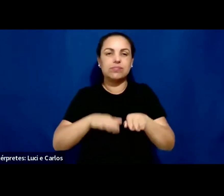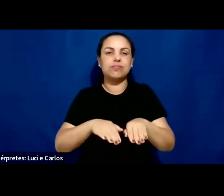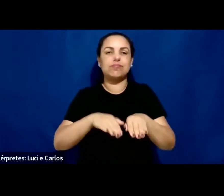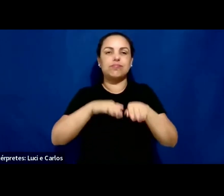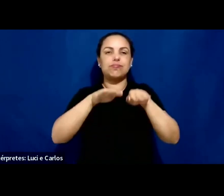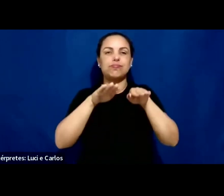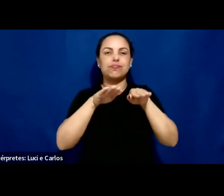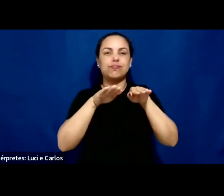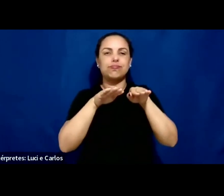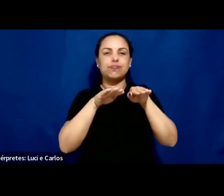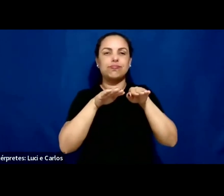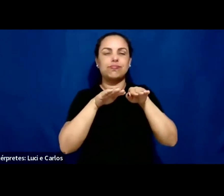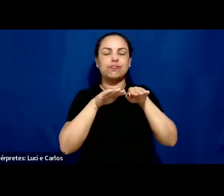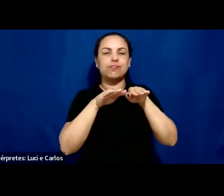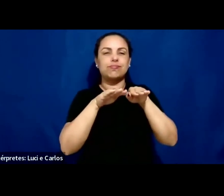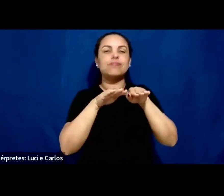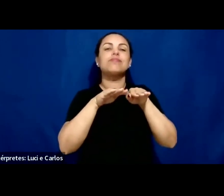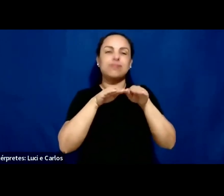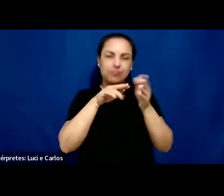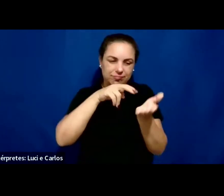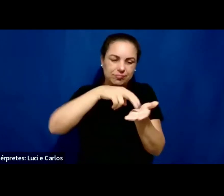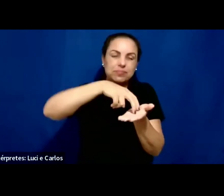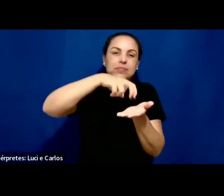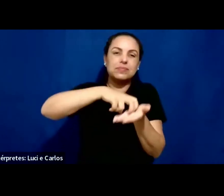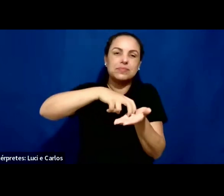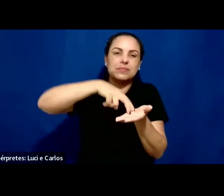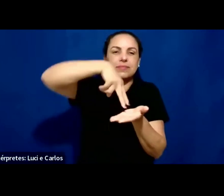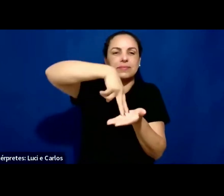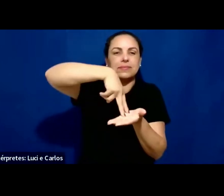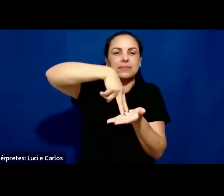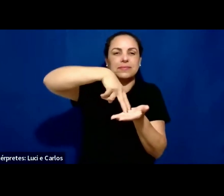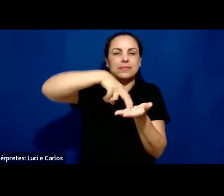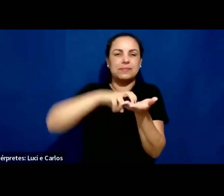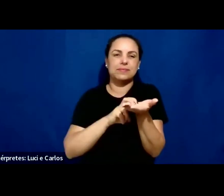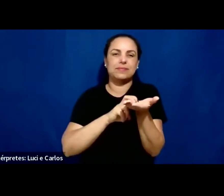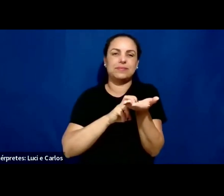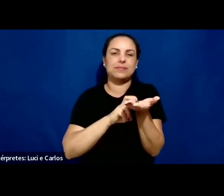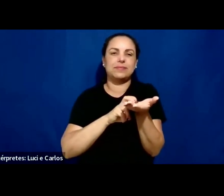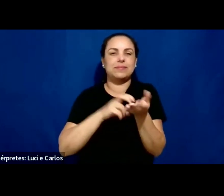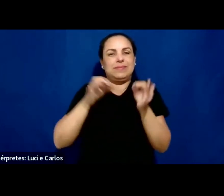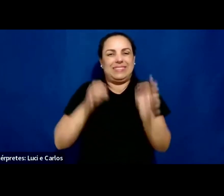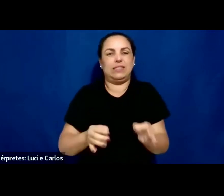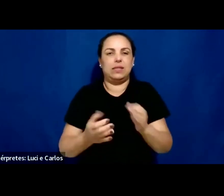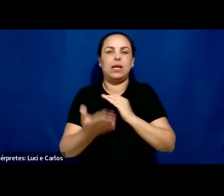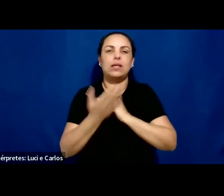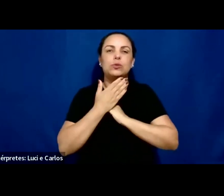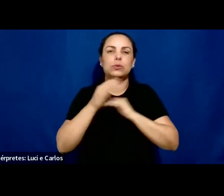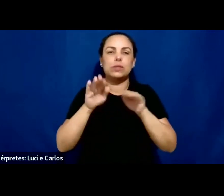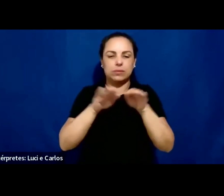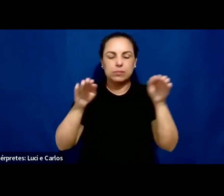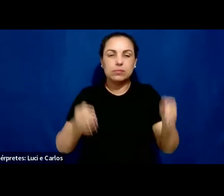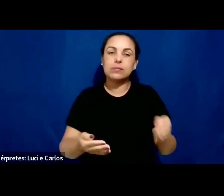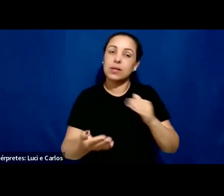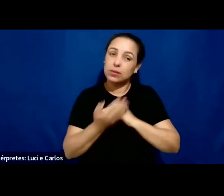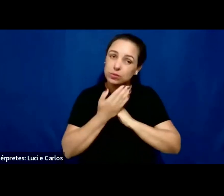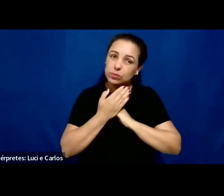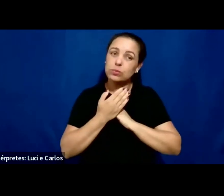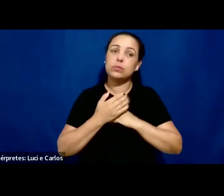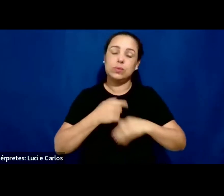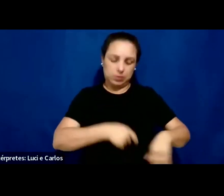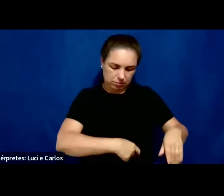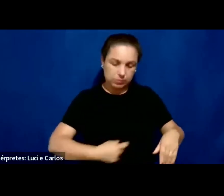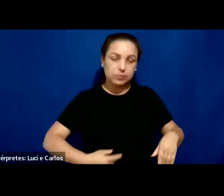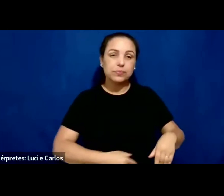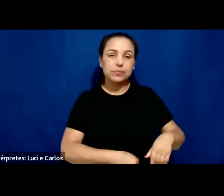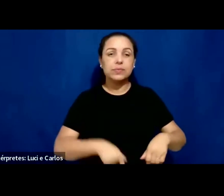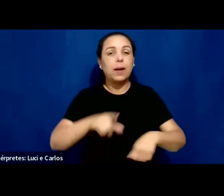você estivesse no chão fazendo de cócoras, ok? E isso é muito bom para o seu reto,